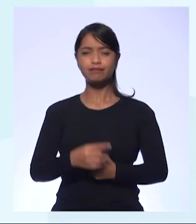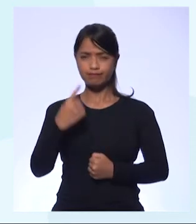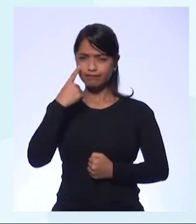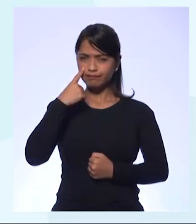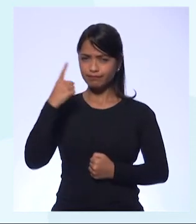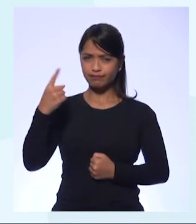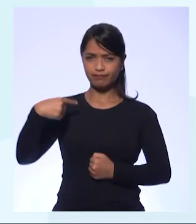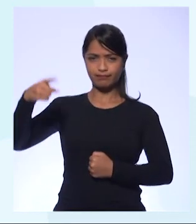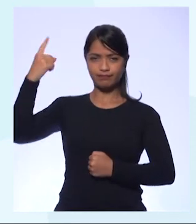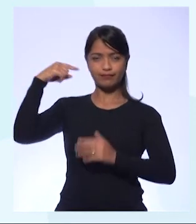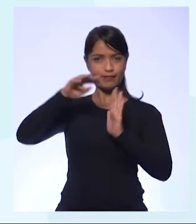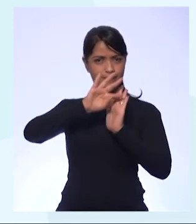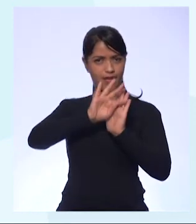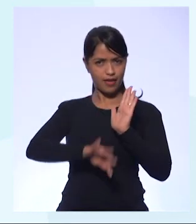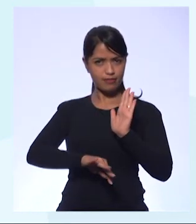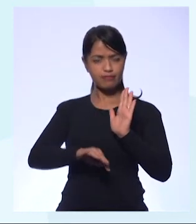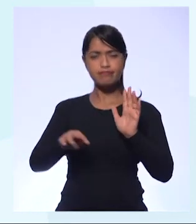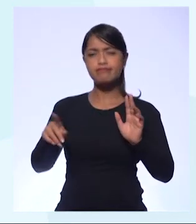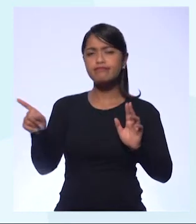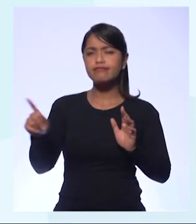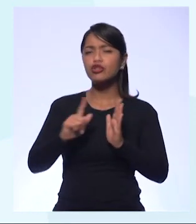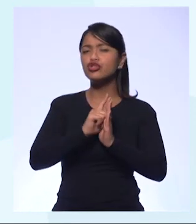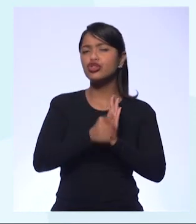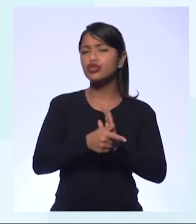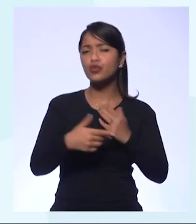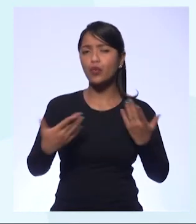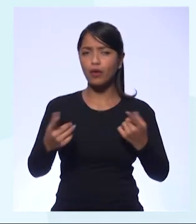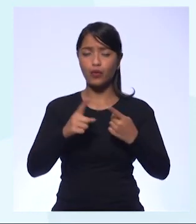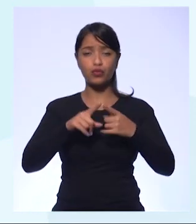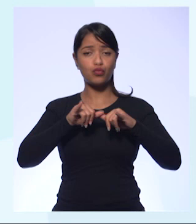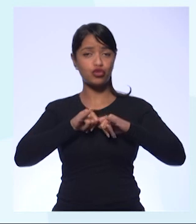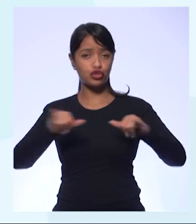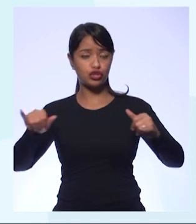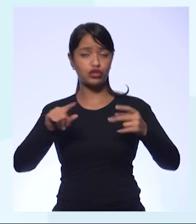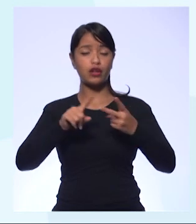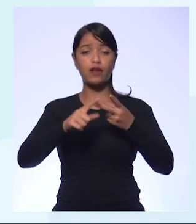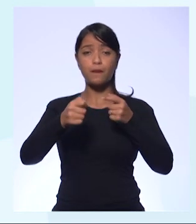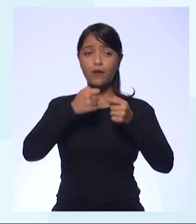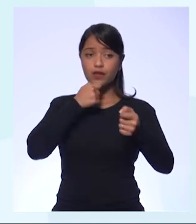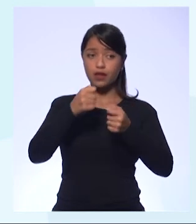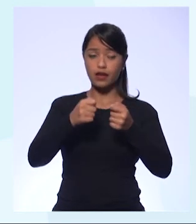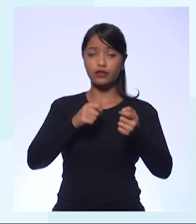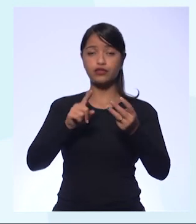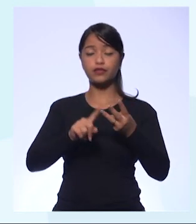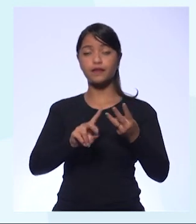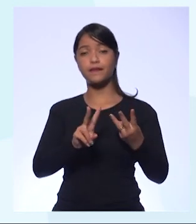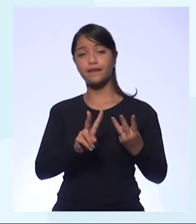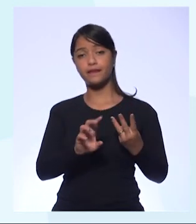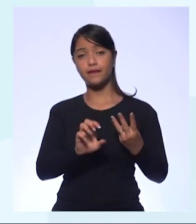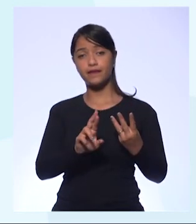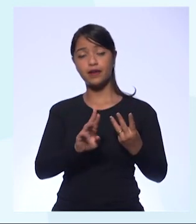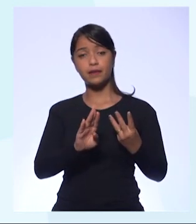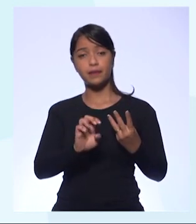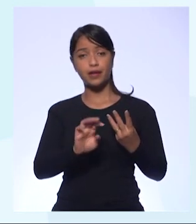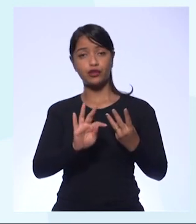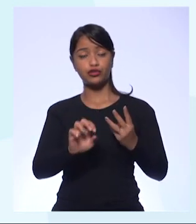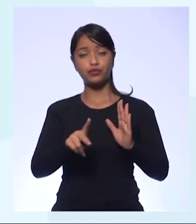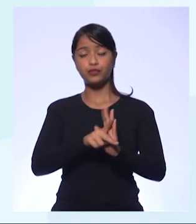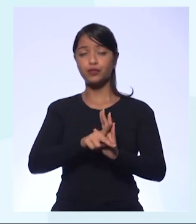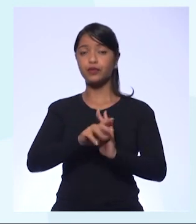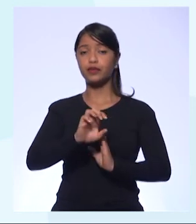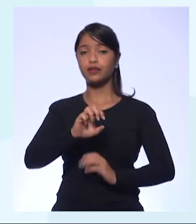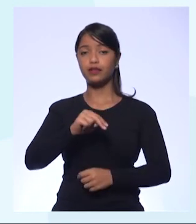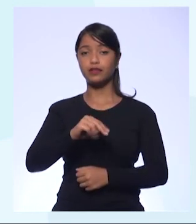ler é uma notícia, uma reportagem, um verbete de enciclopédia ou um texto de